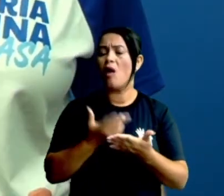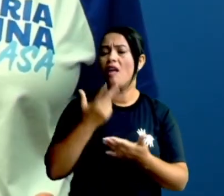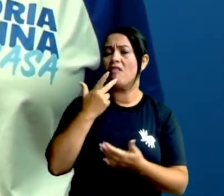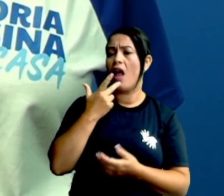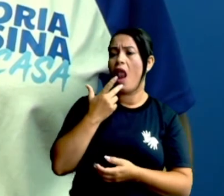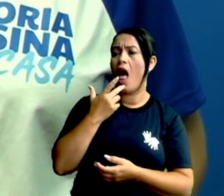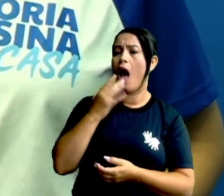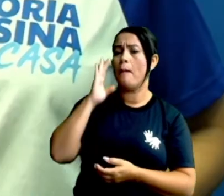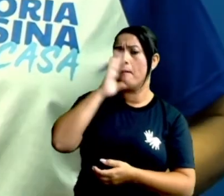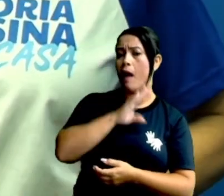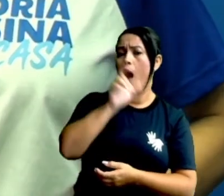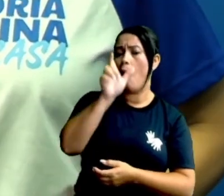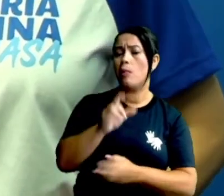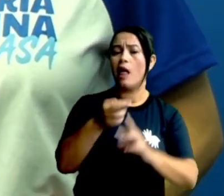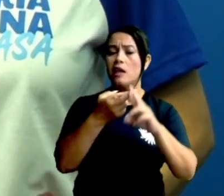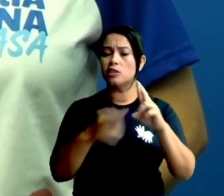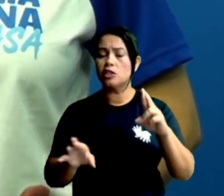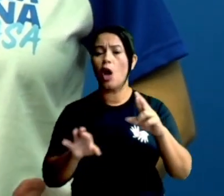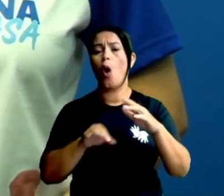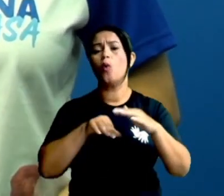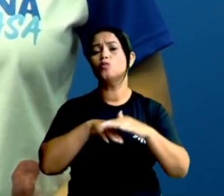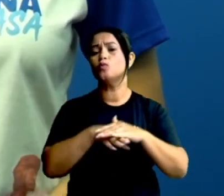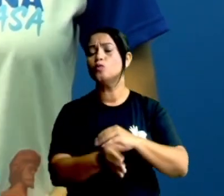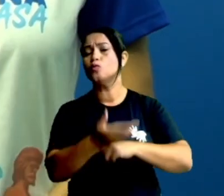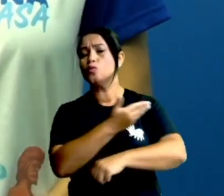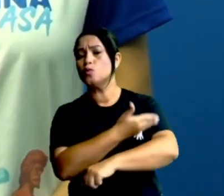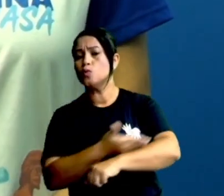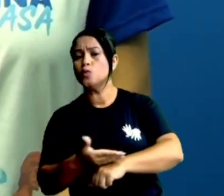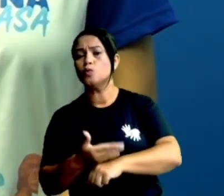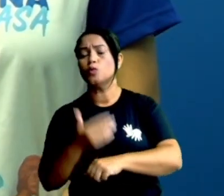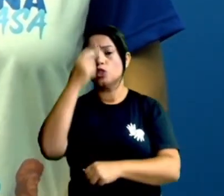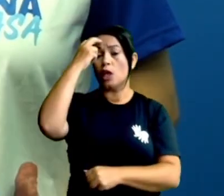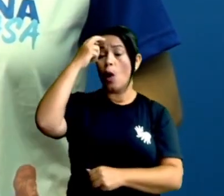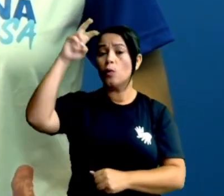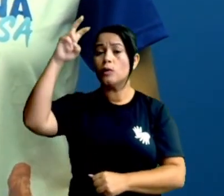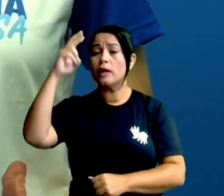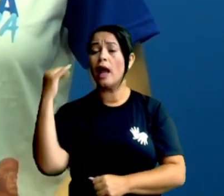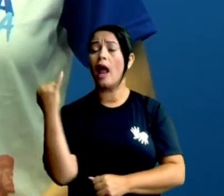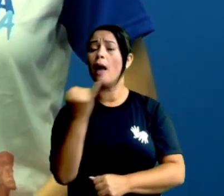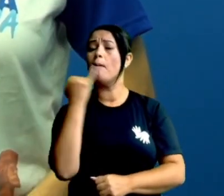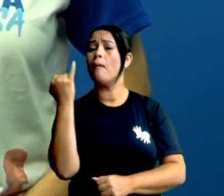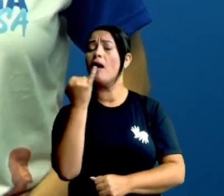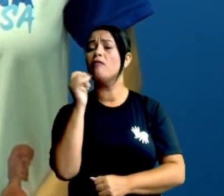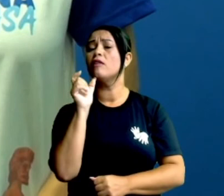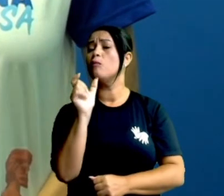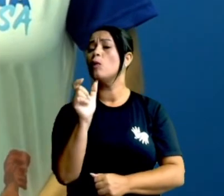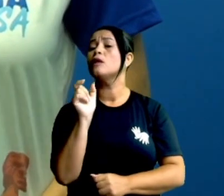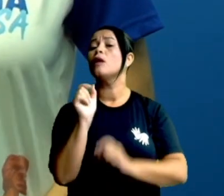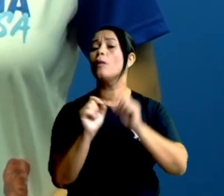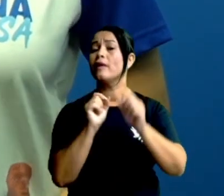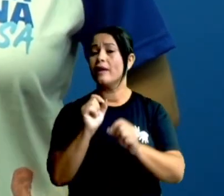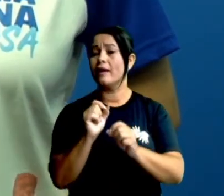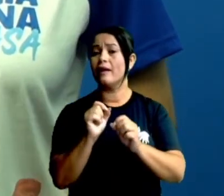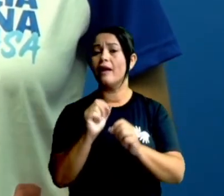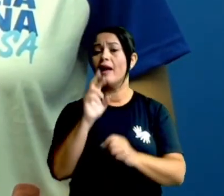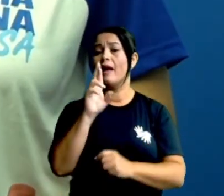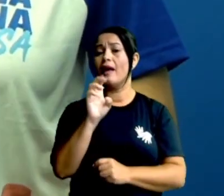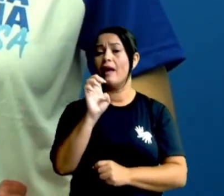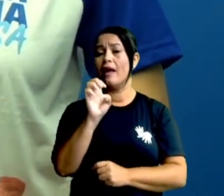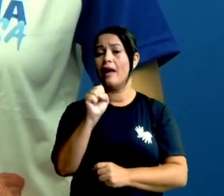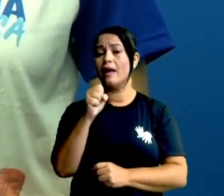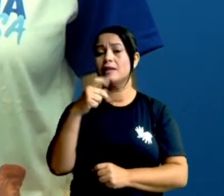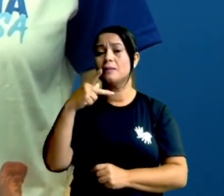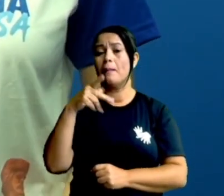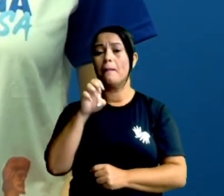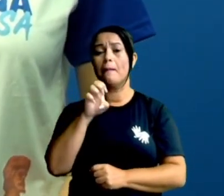dos costumes, da cultura, não é? A gente tem que o quê? A palavra importante da nossa aula aqui é respeito. A gente